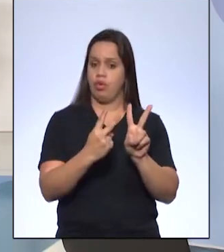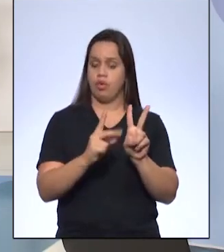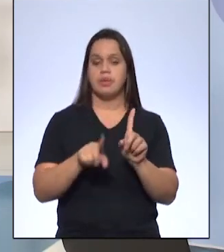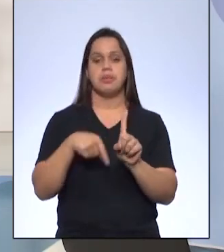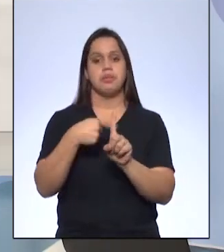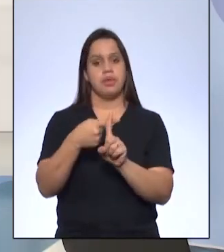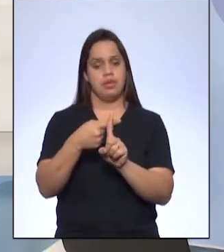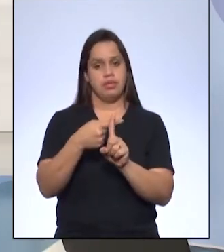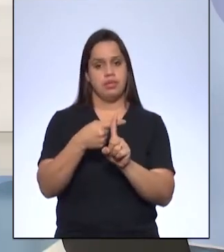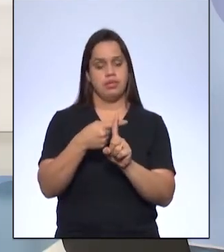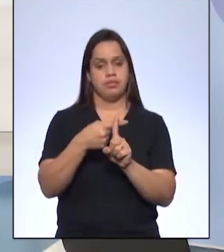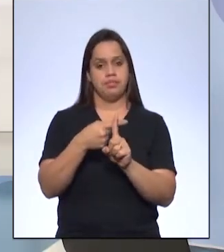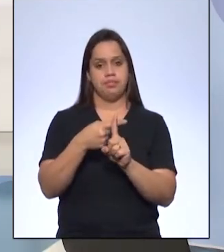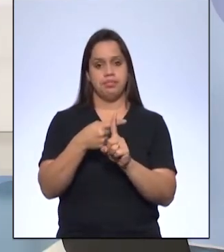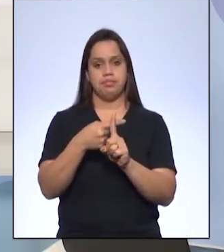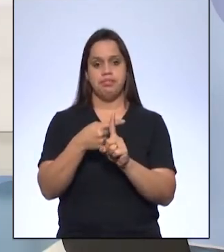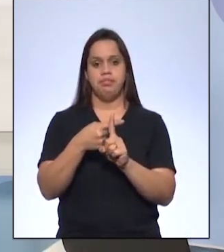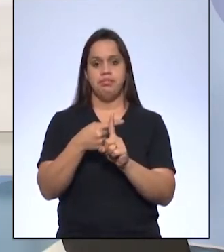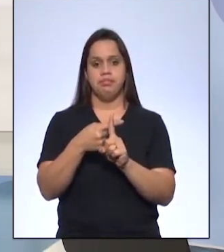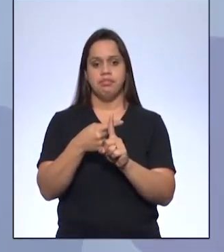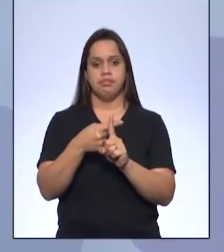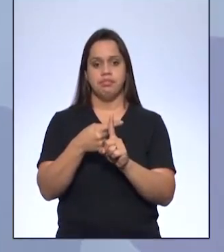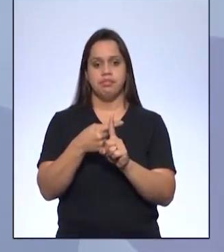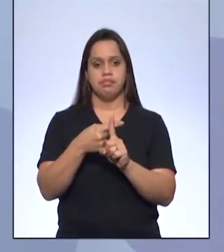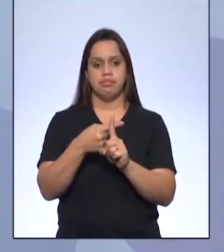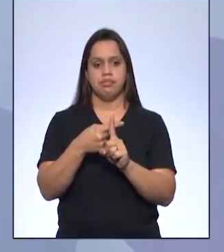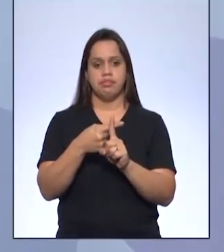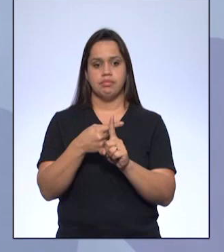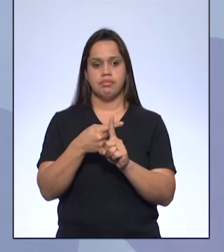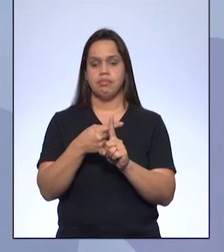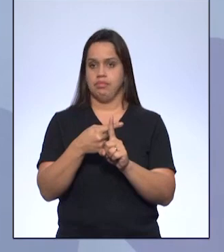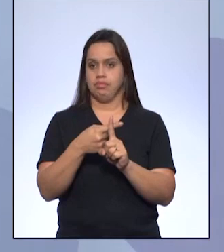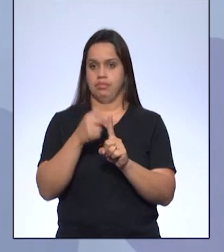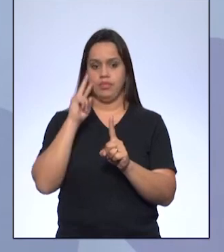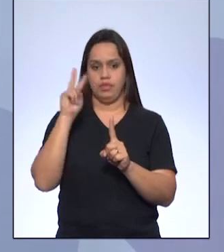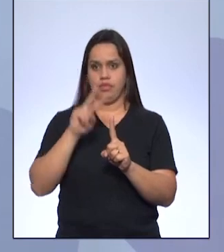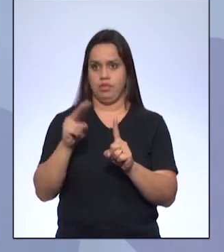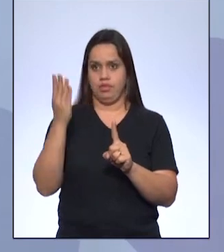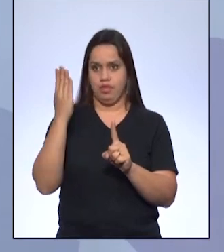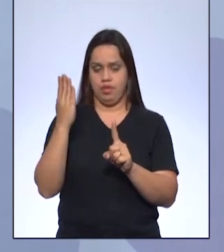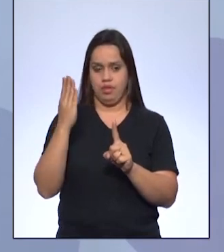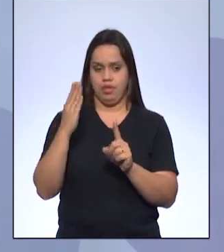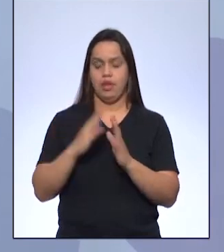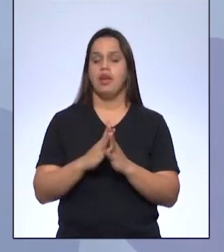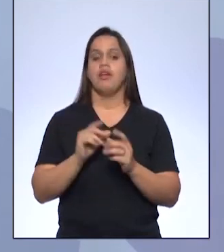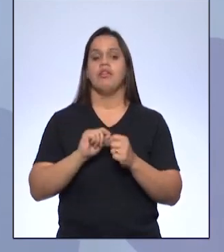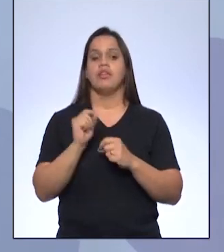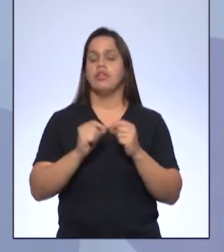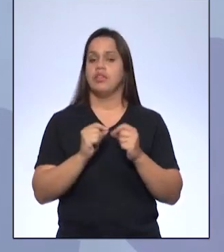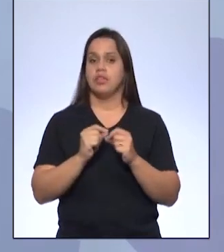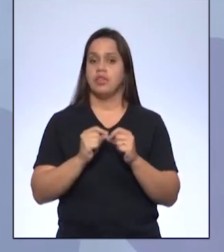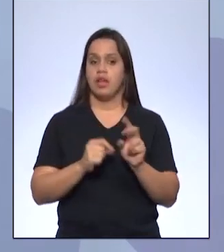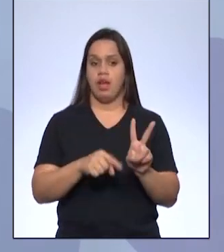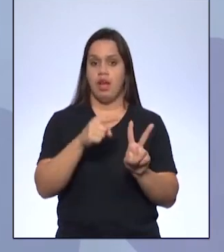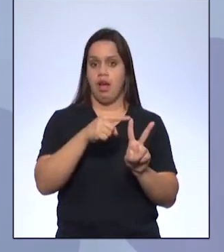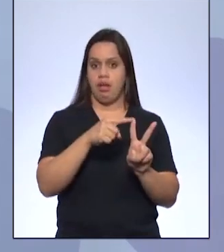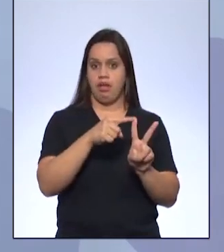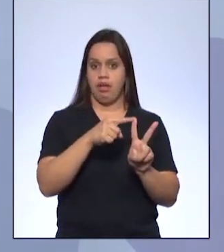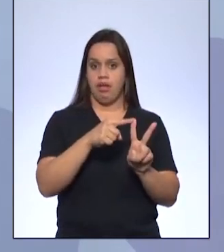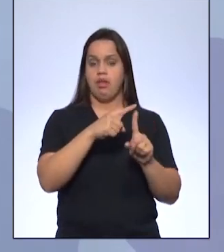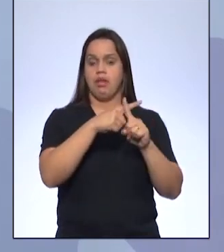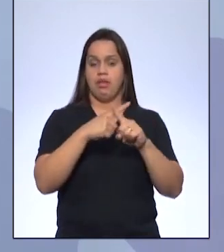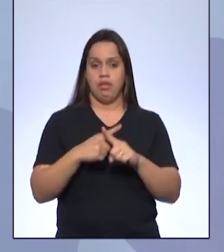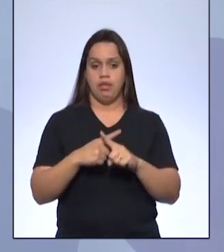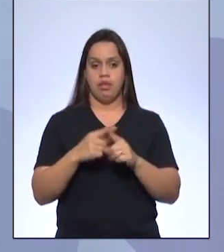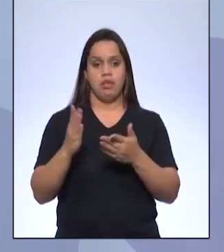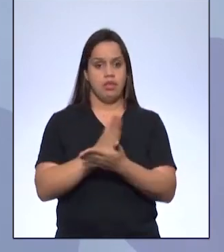mais esse daqui aqui, né? Peguei a raiz da multiplicação e separei